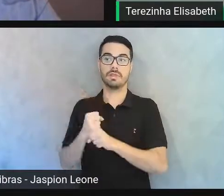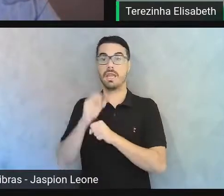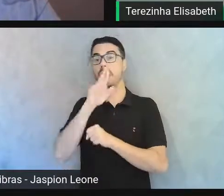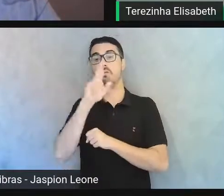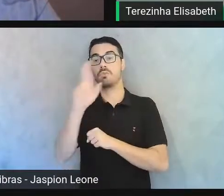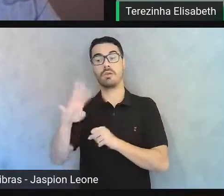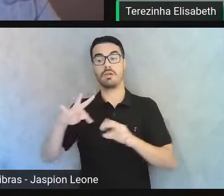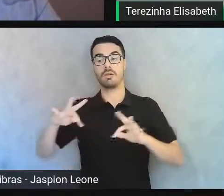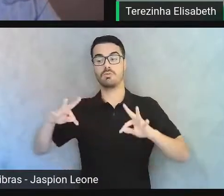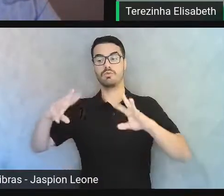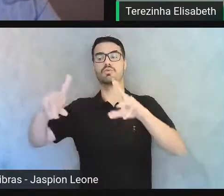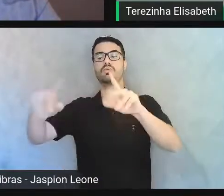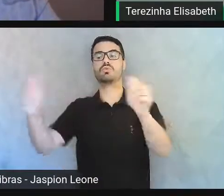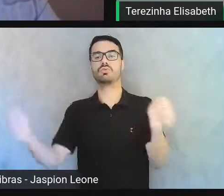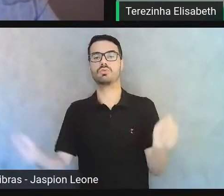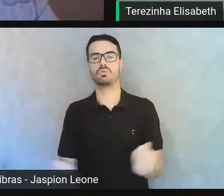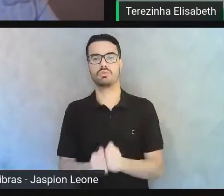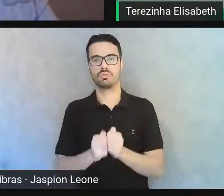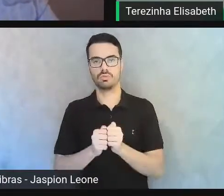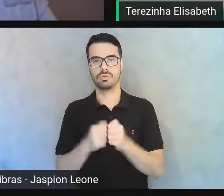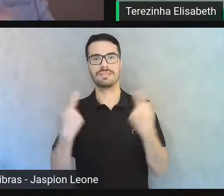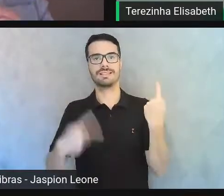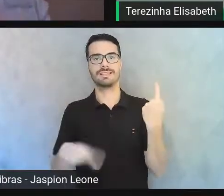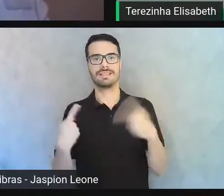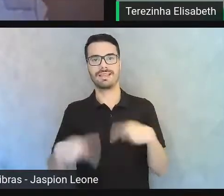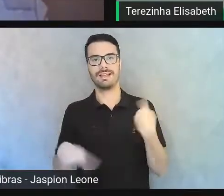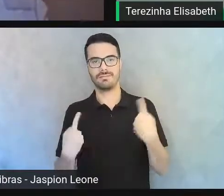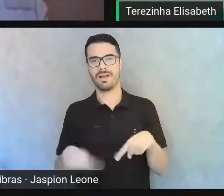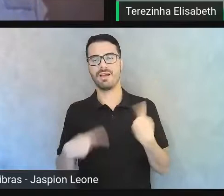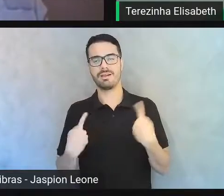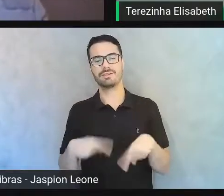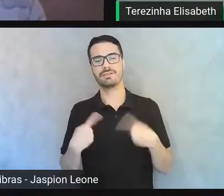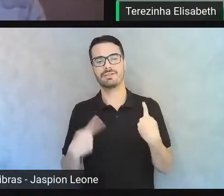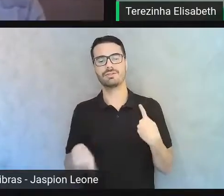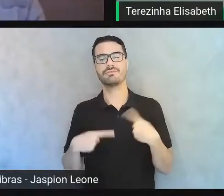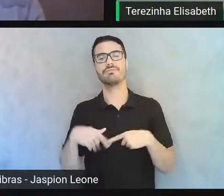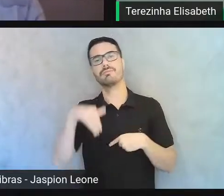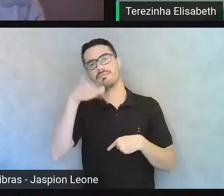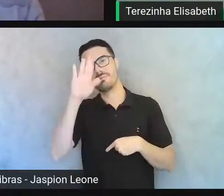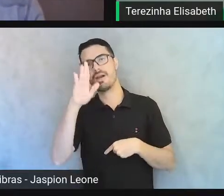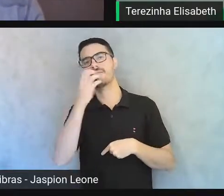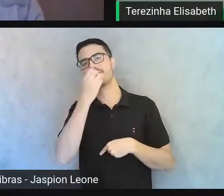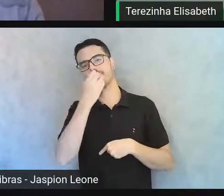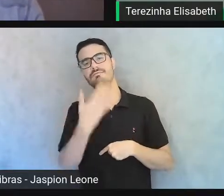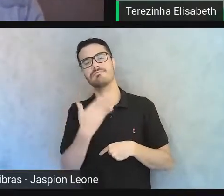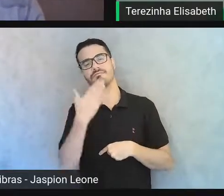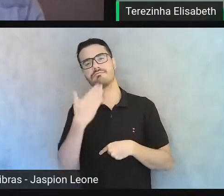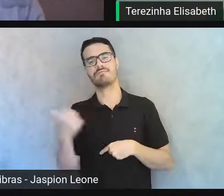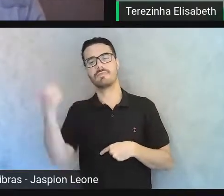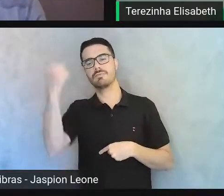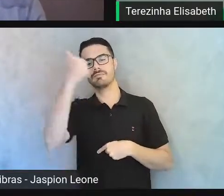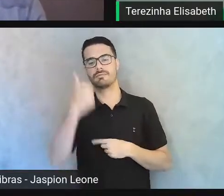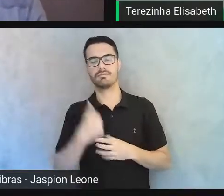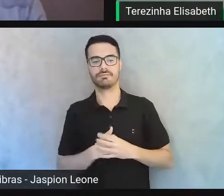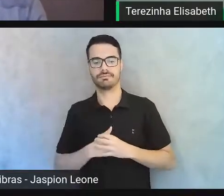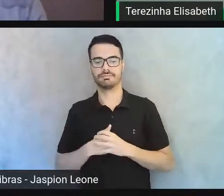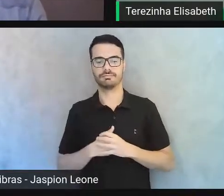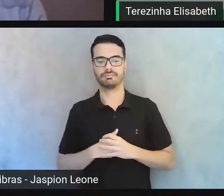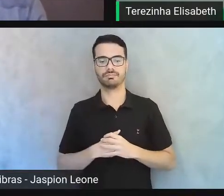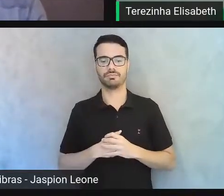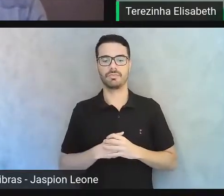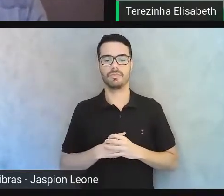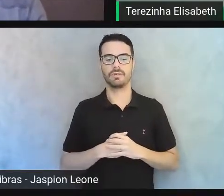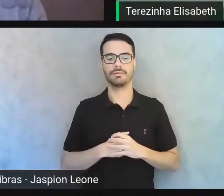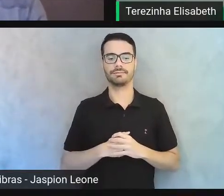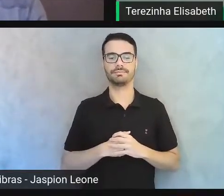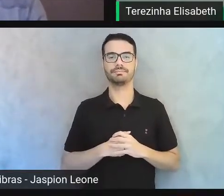para um debate mais profícuo, né? Você